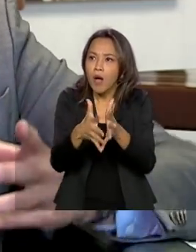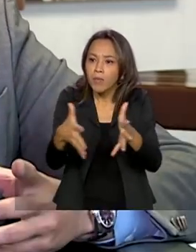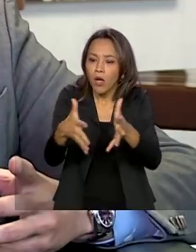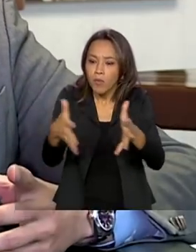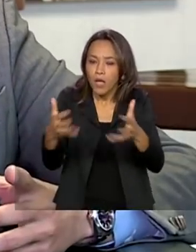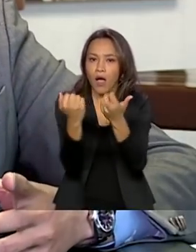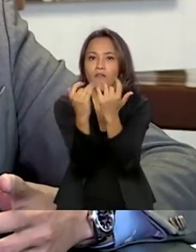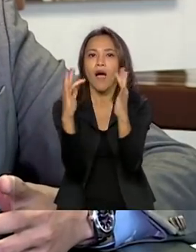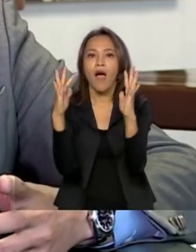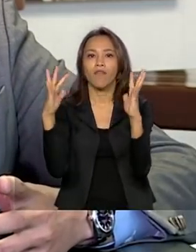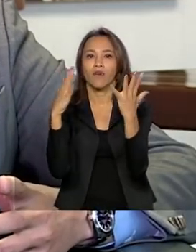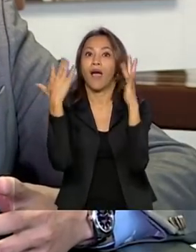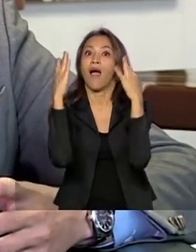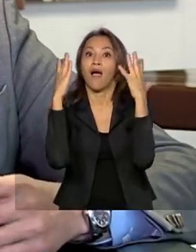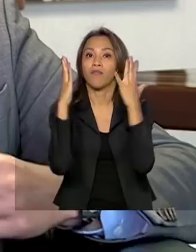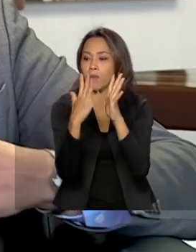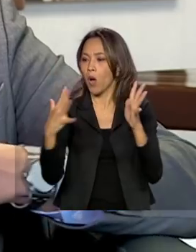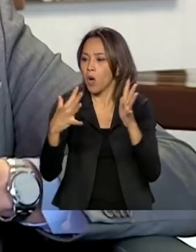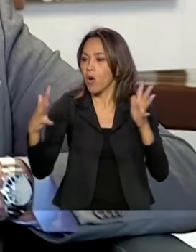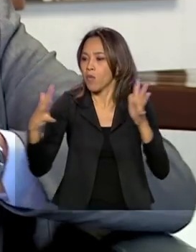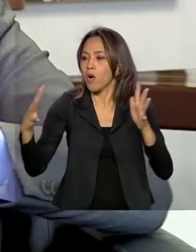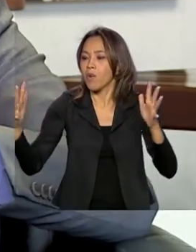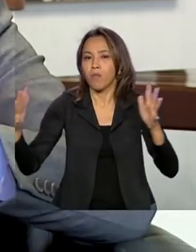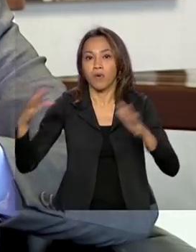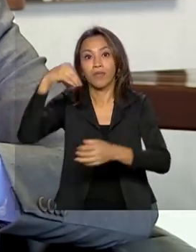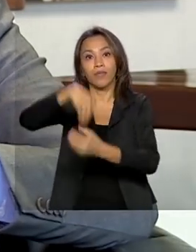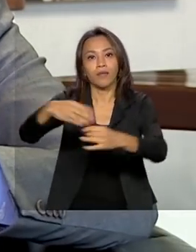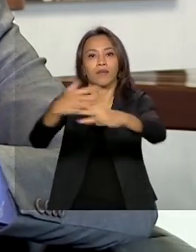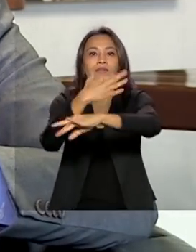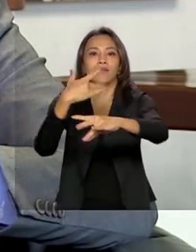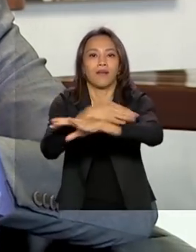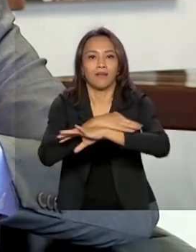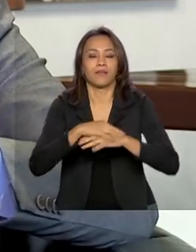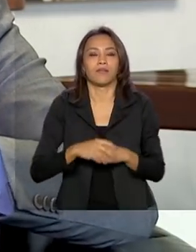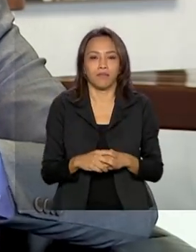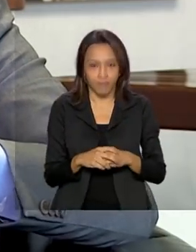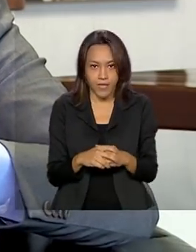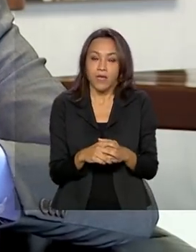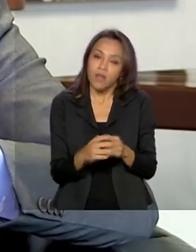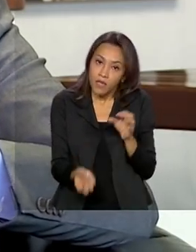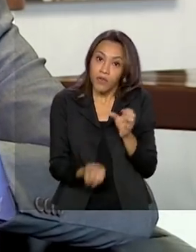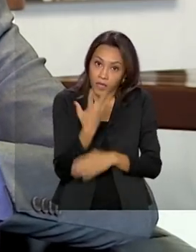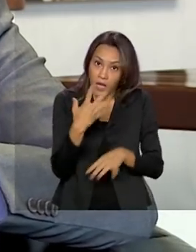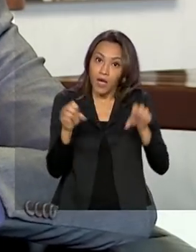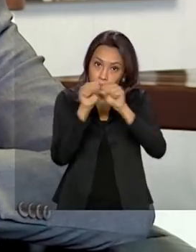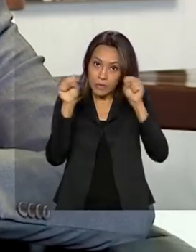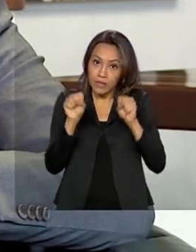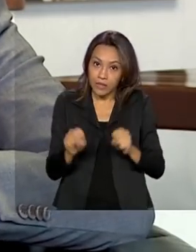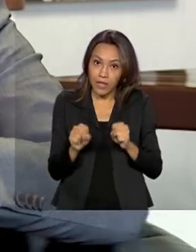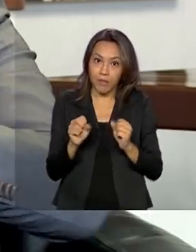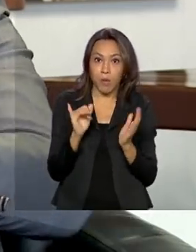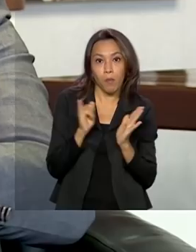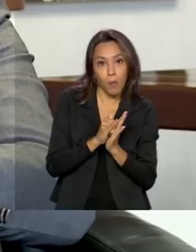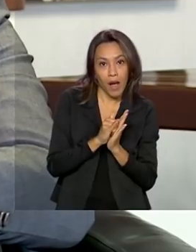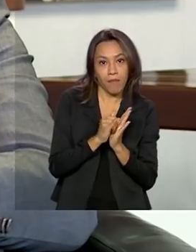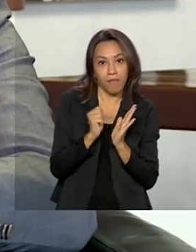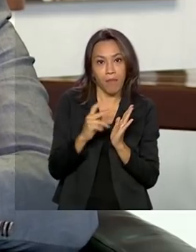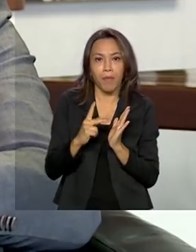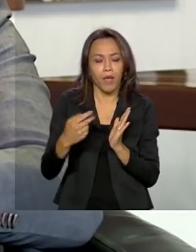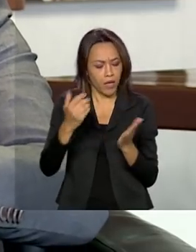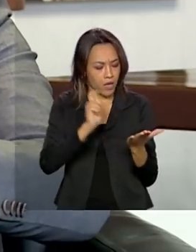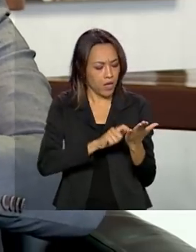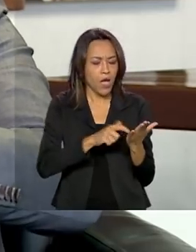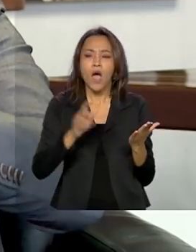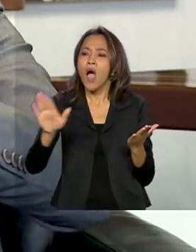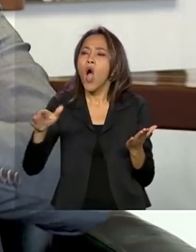de área verde dentro do perímetro municipal. E as pessoas podem, através do sistema que foi criado, um aplicativo. Dizer aonde está faltando